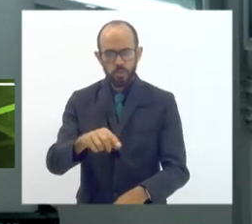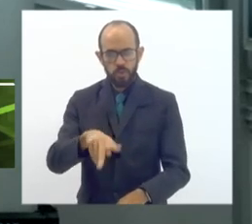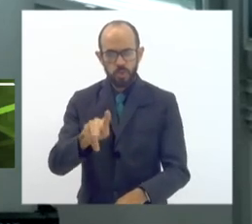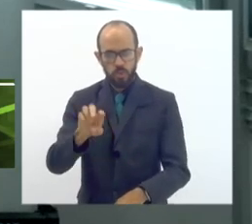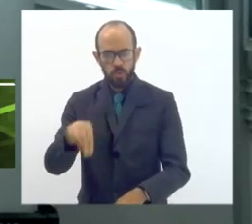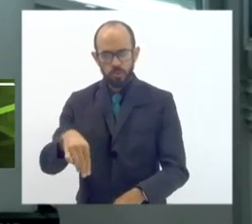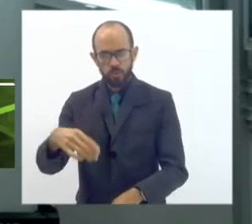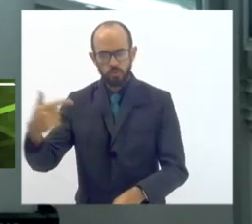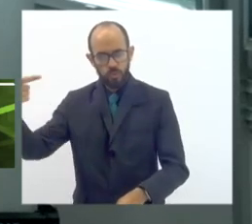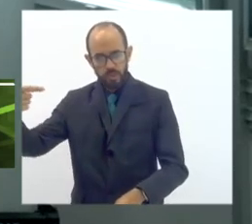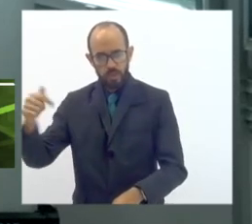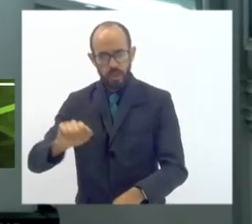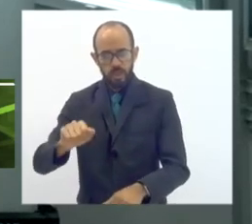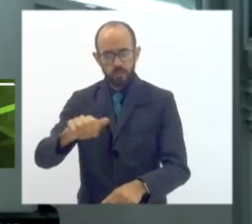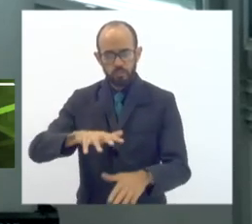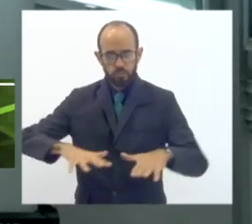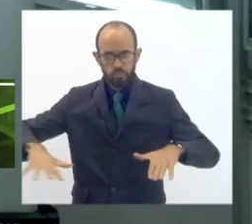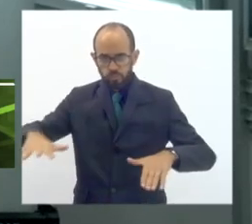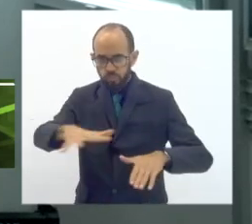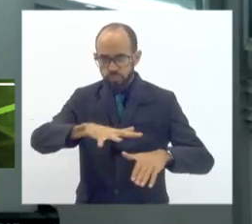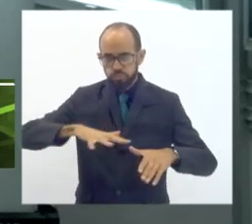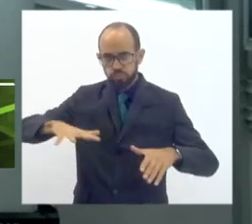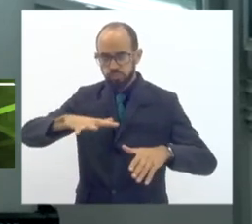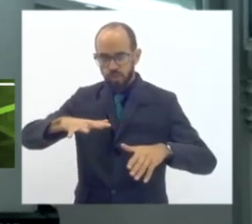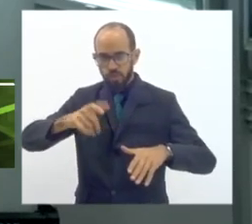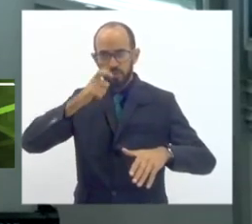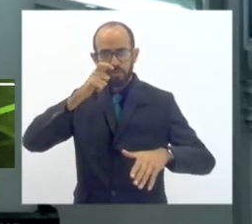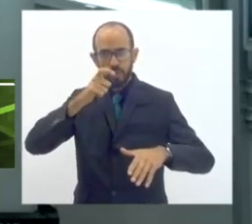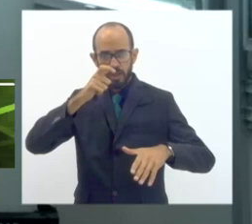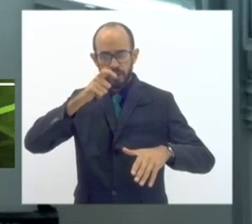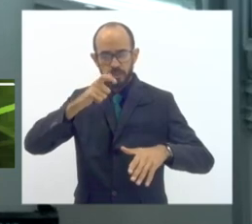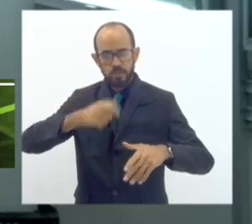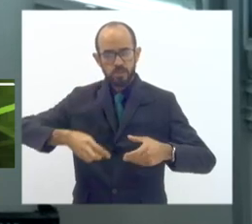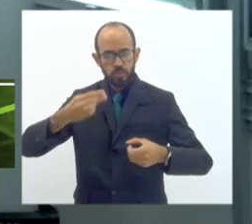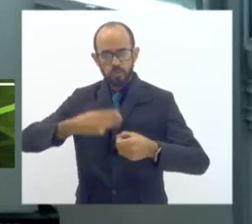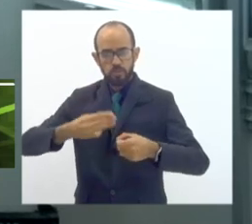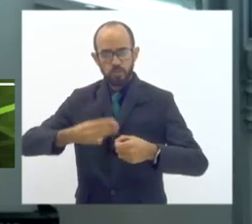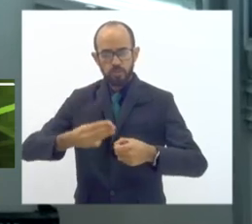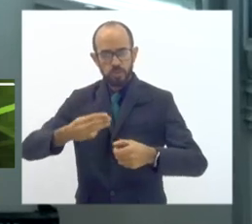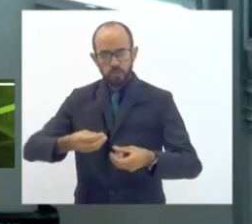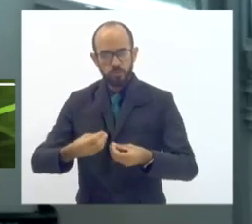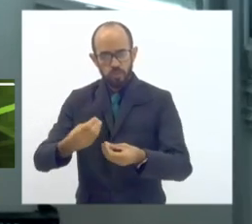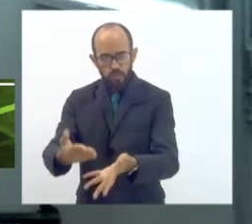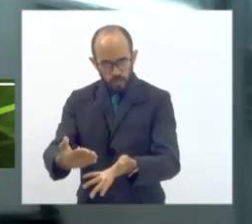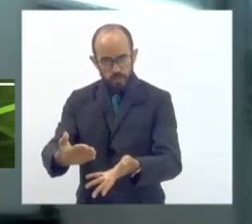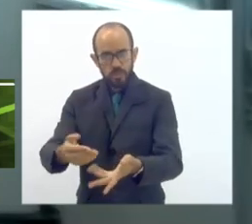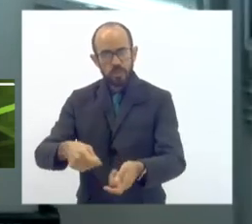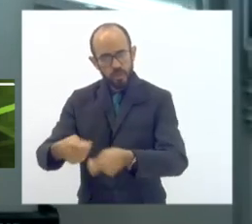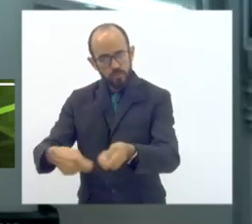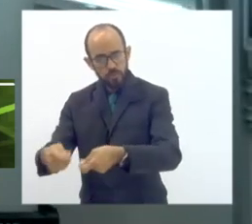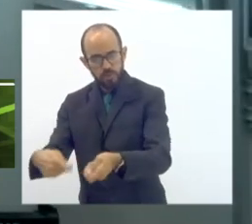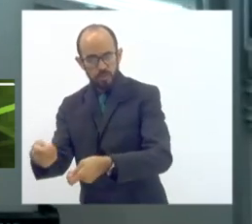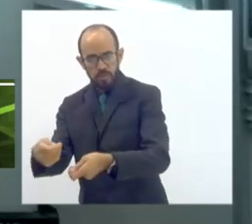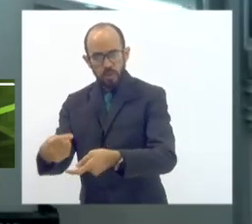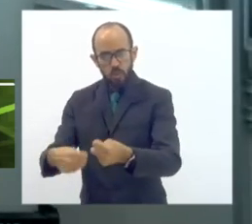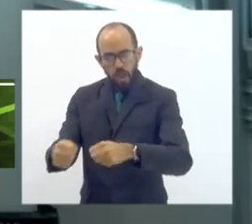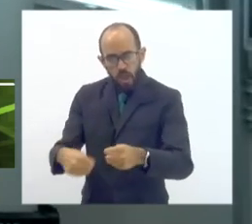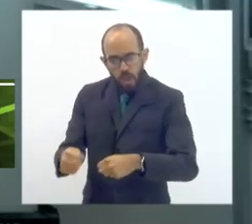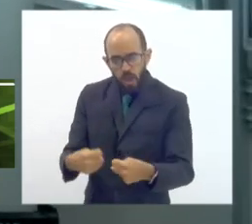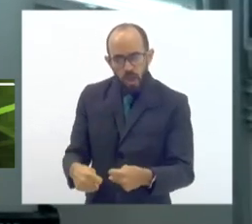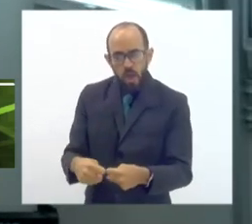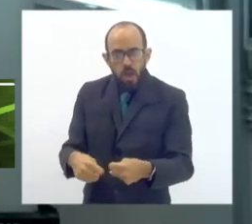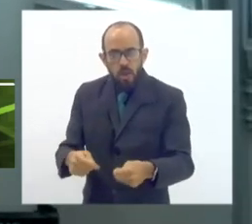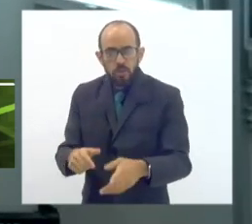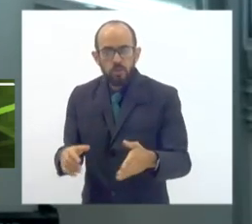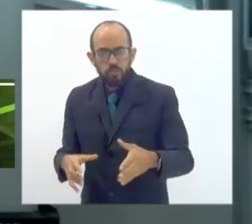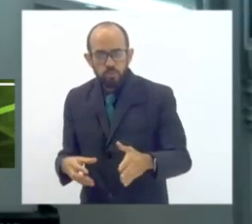como apoio operacional para questões regionais de interesse comum dos municípios, trazendo a eles novos recursos, economicidade e uma carteira